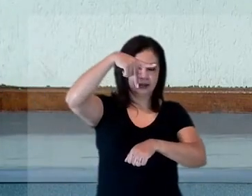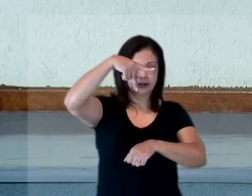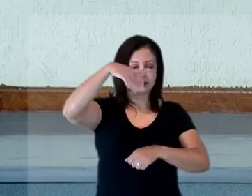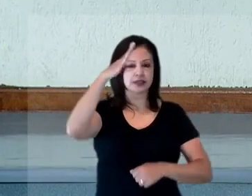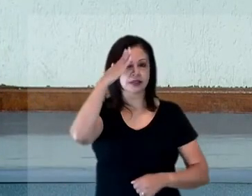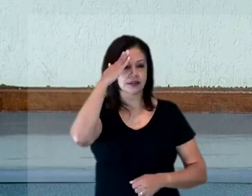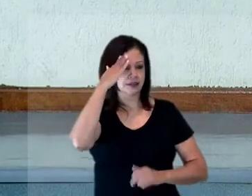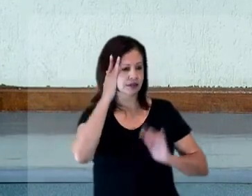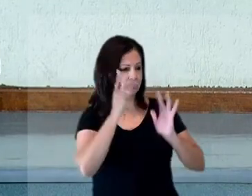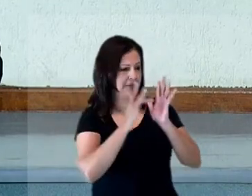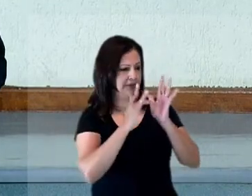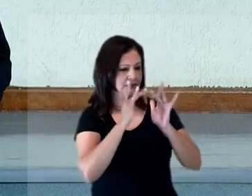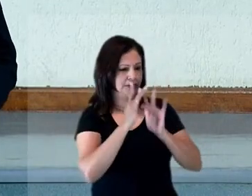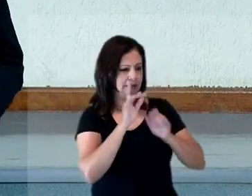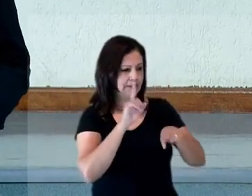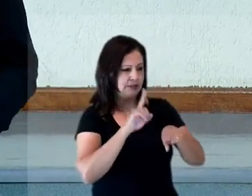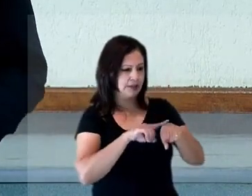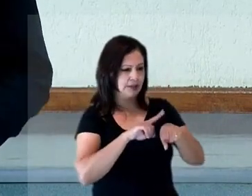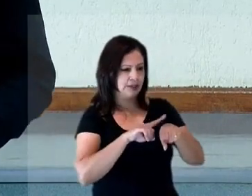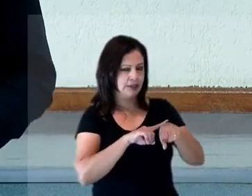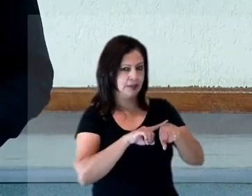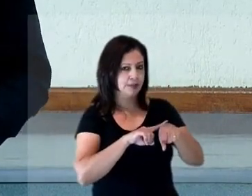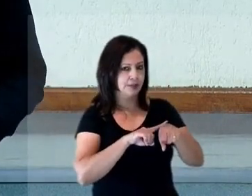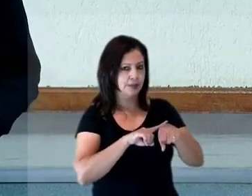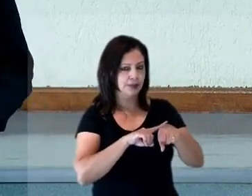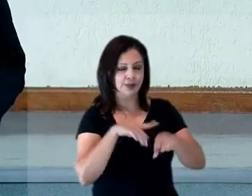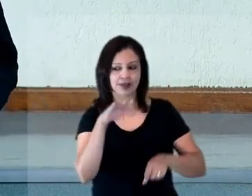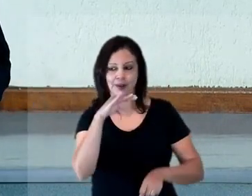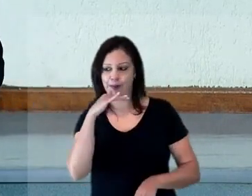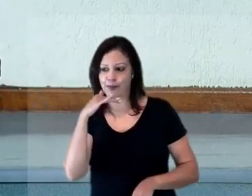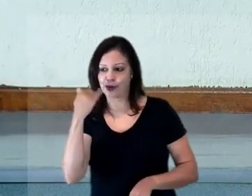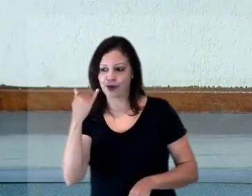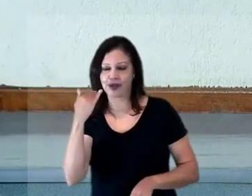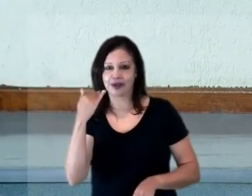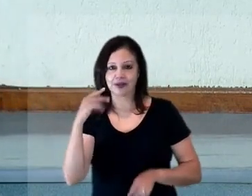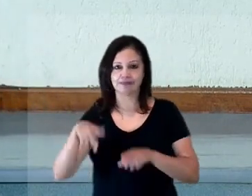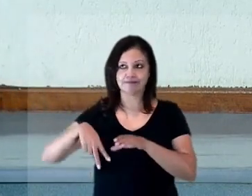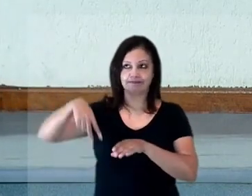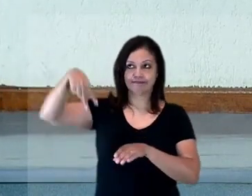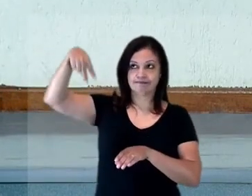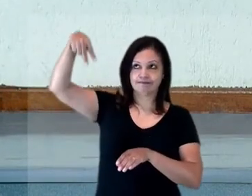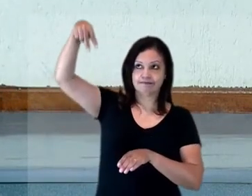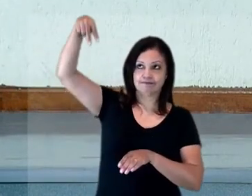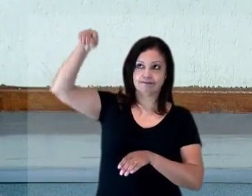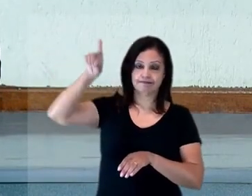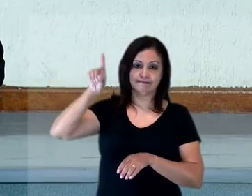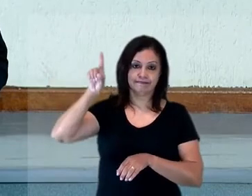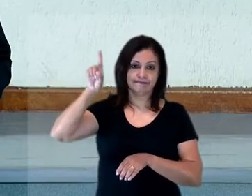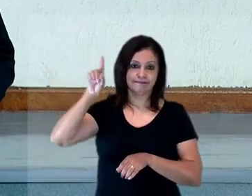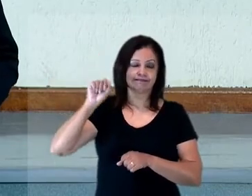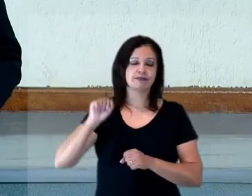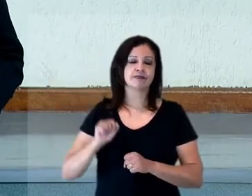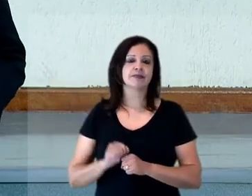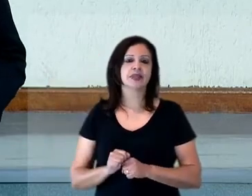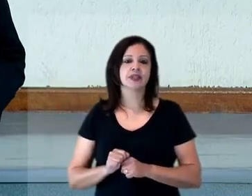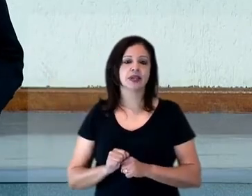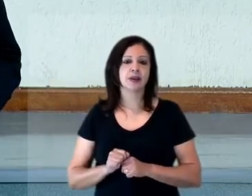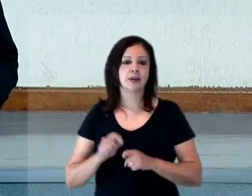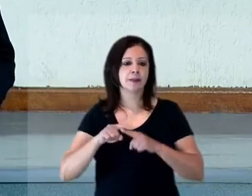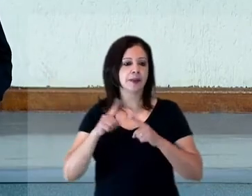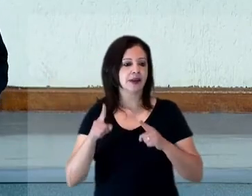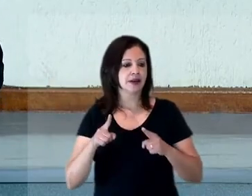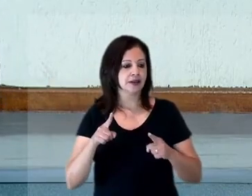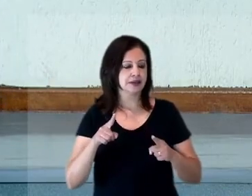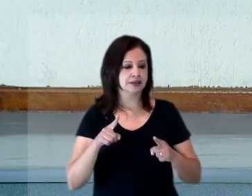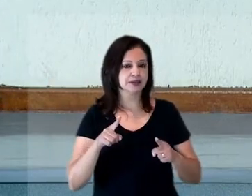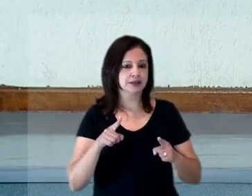o tempo em que deixaria este mundo e iria para o Pai, tendo amado os seus que estavam no